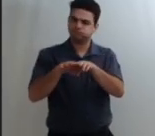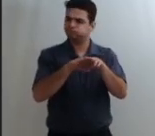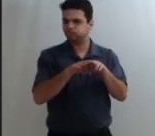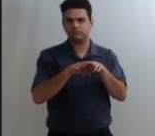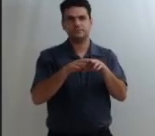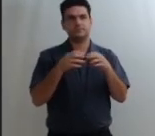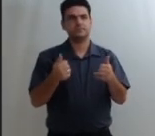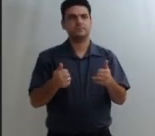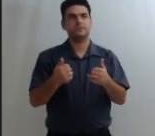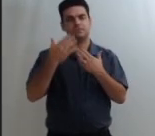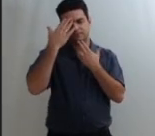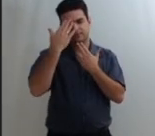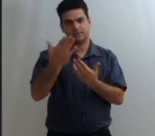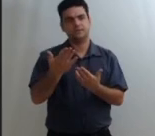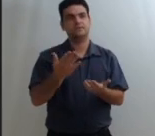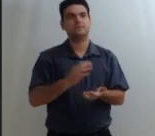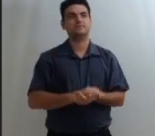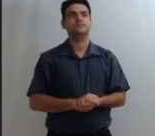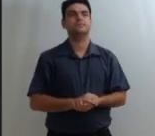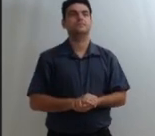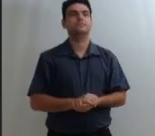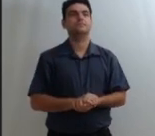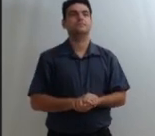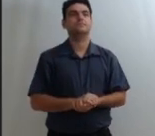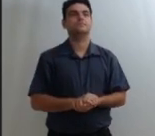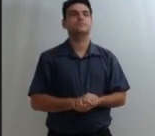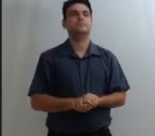vê-lo. Boa tarde, ministros.